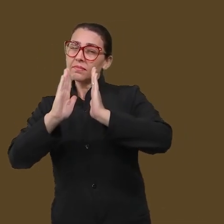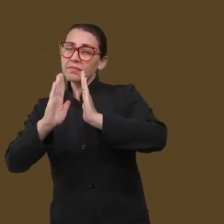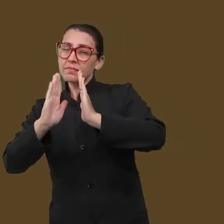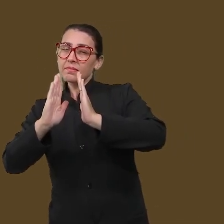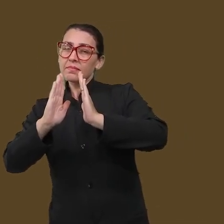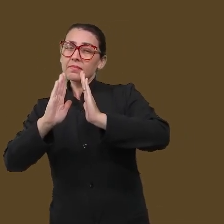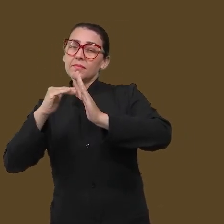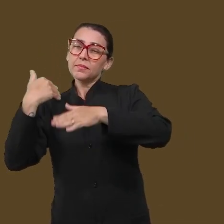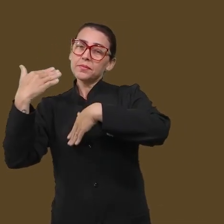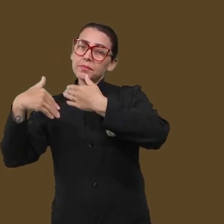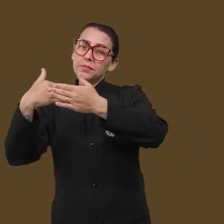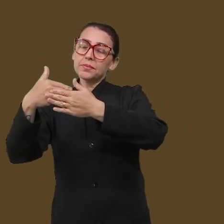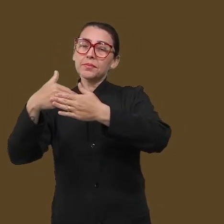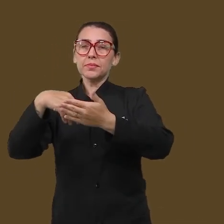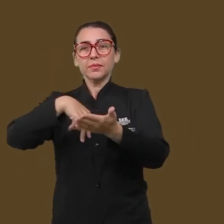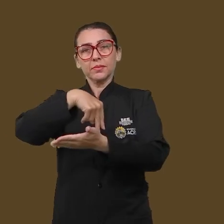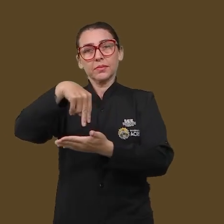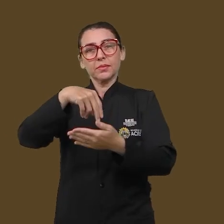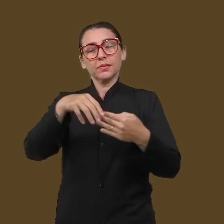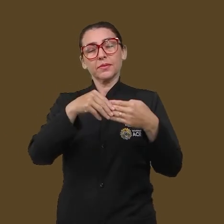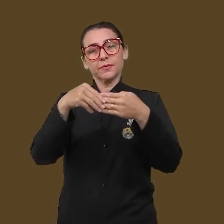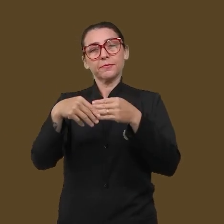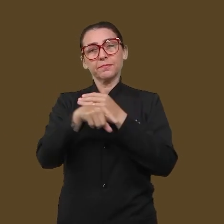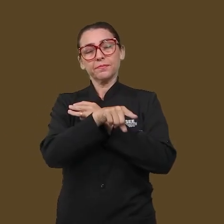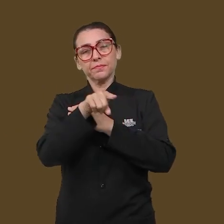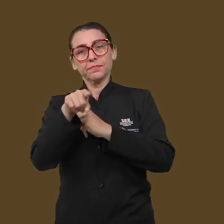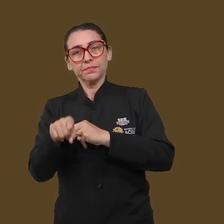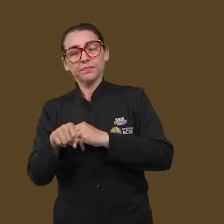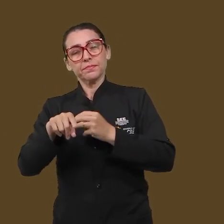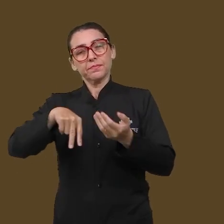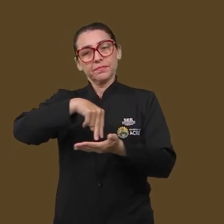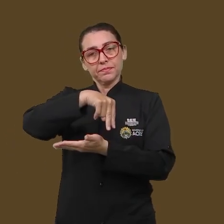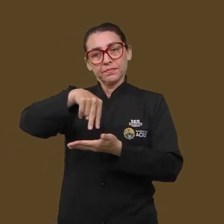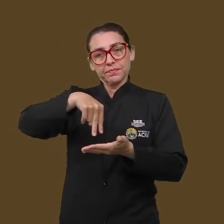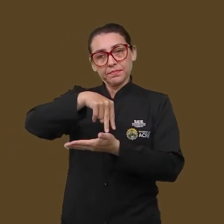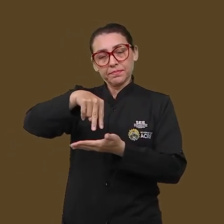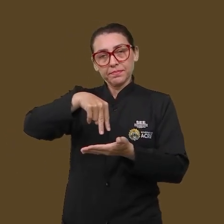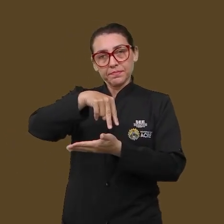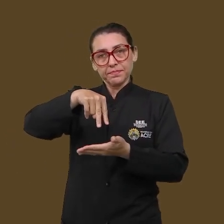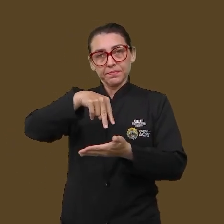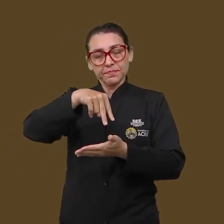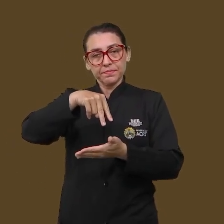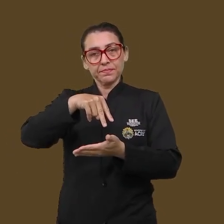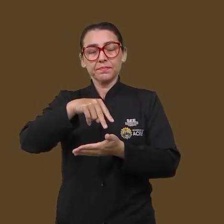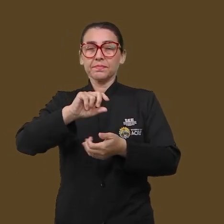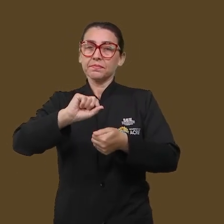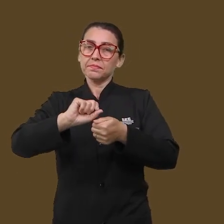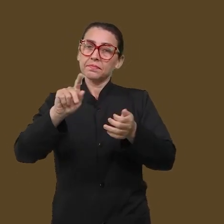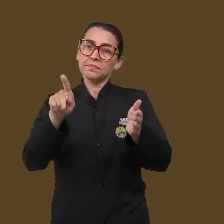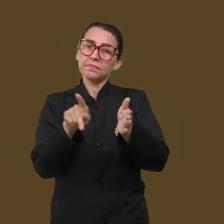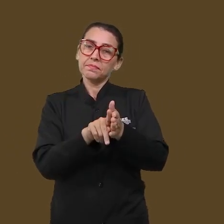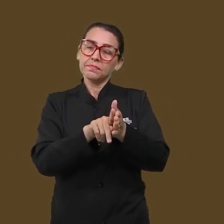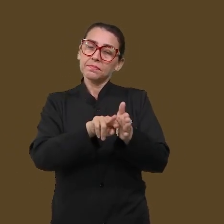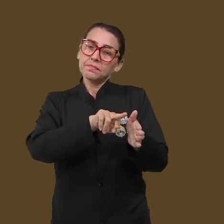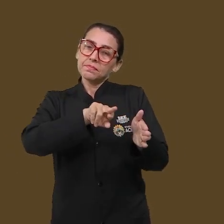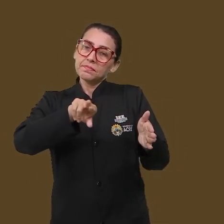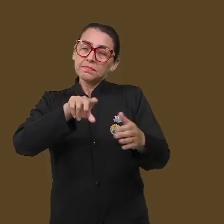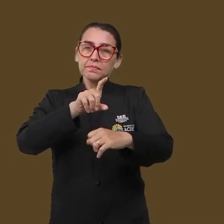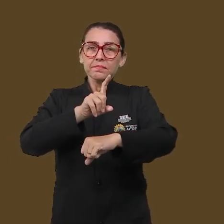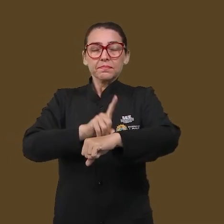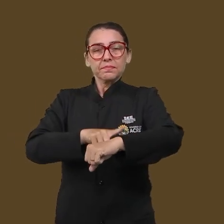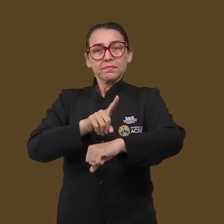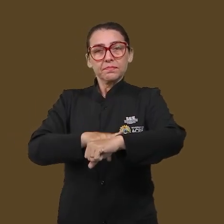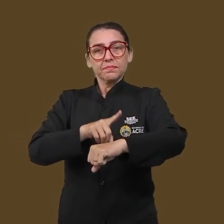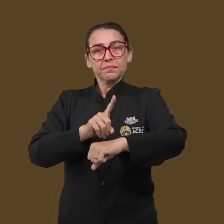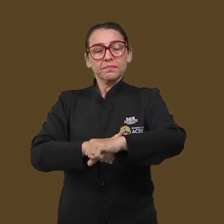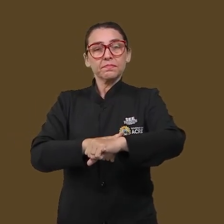eras da dança. Nós vamos trazer aqui para você que a dança ela fez parte de vários momentos, de várias eras,